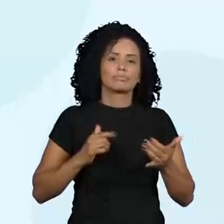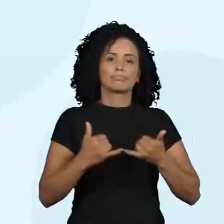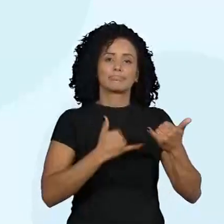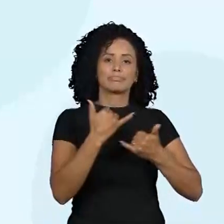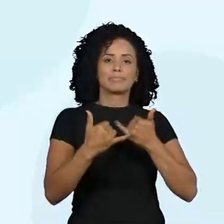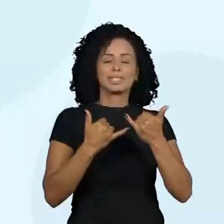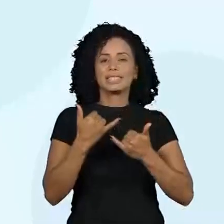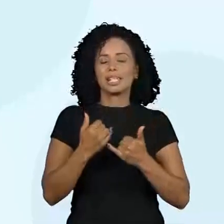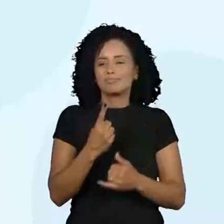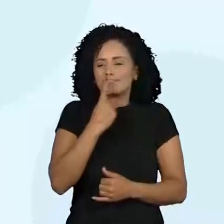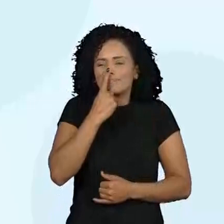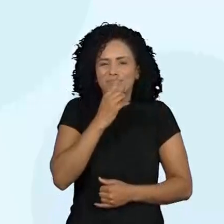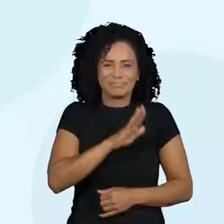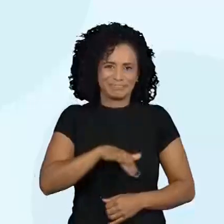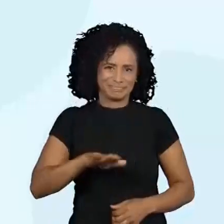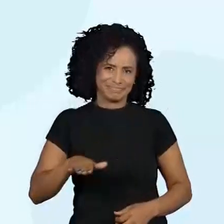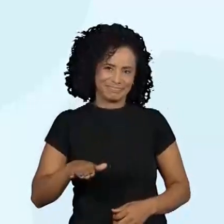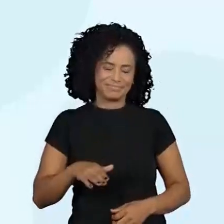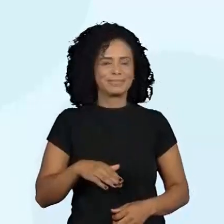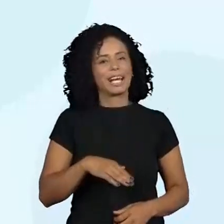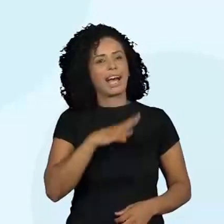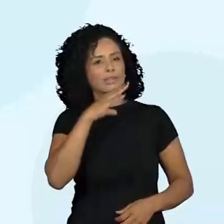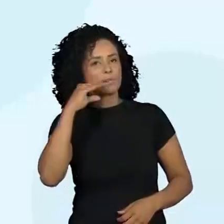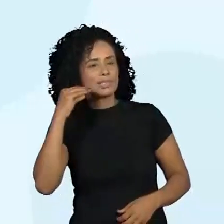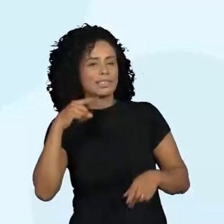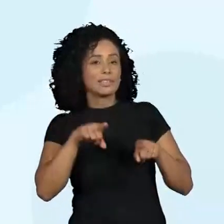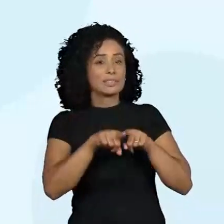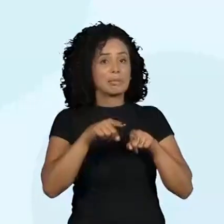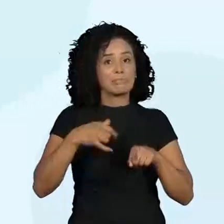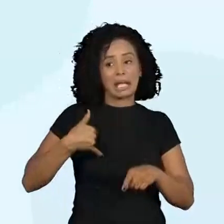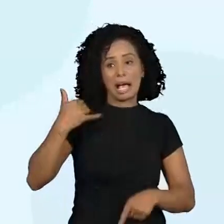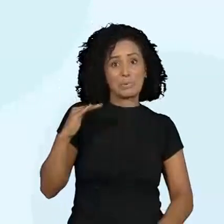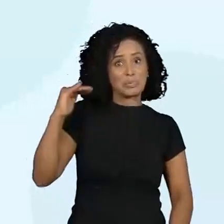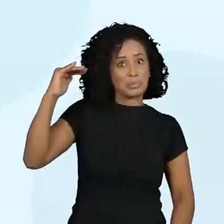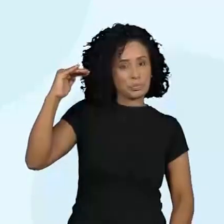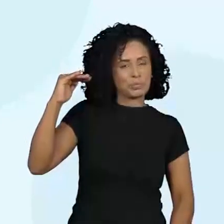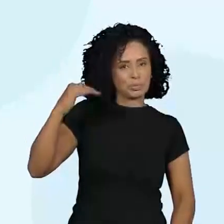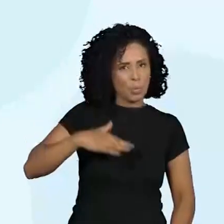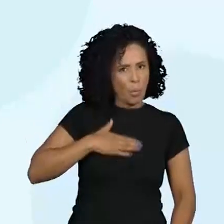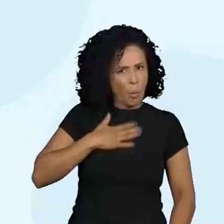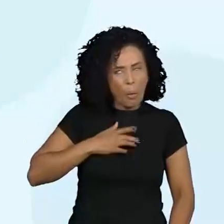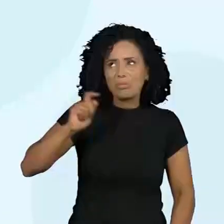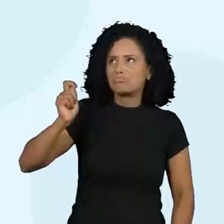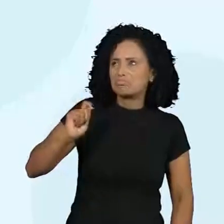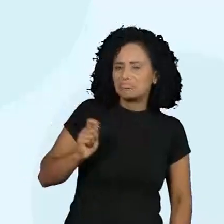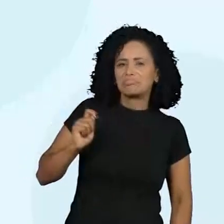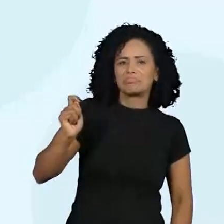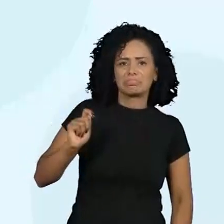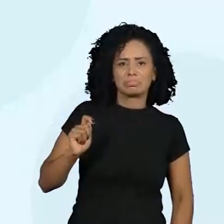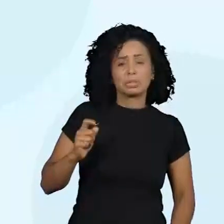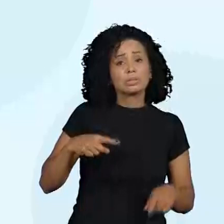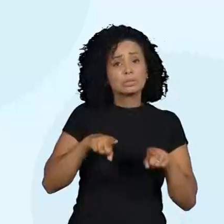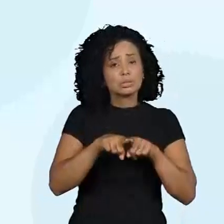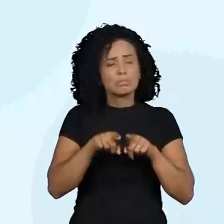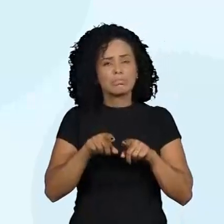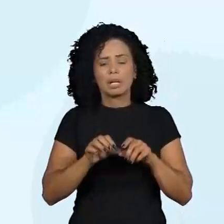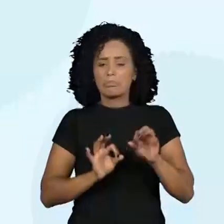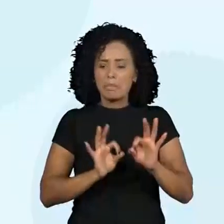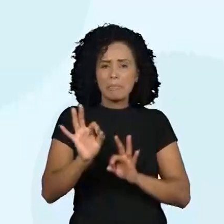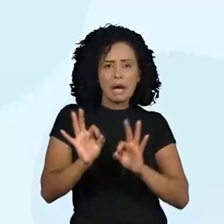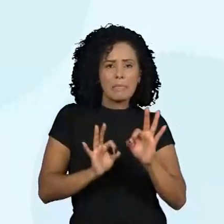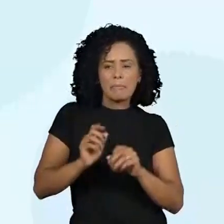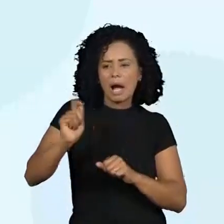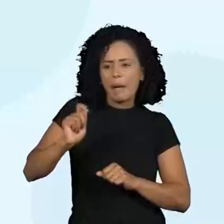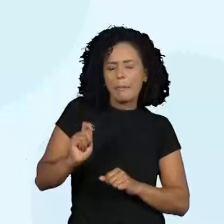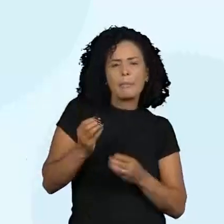das crianças, adolescentes e até adultos. A pipa pode ser confeccionada de diferentes